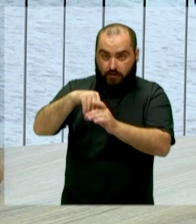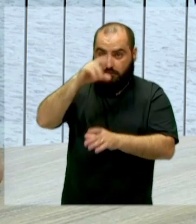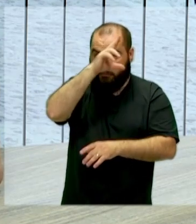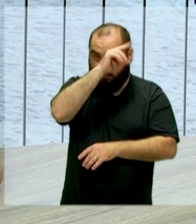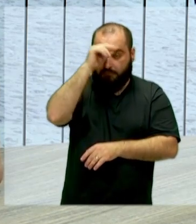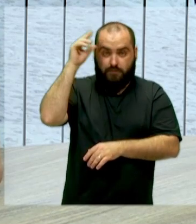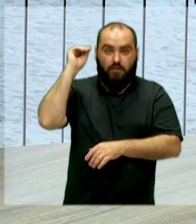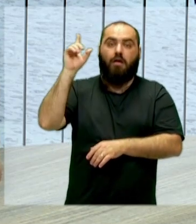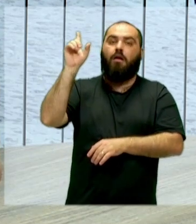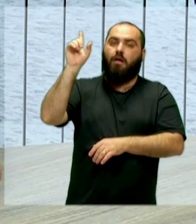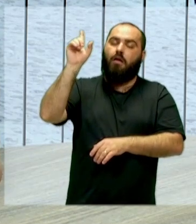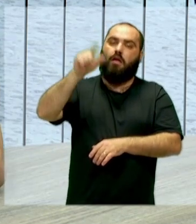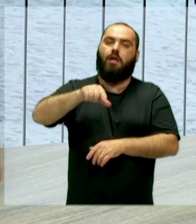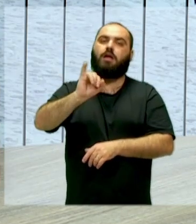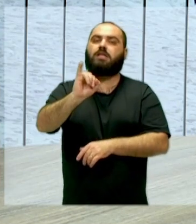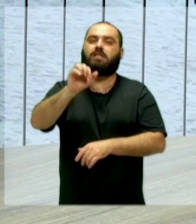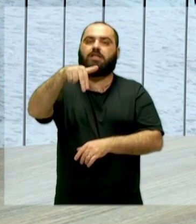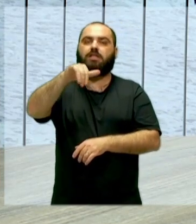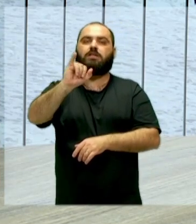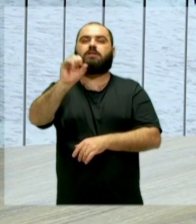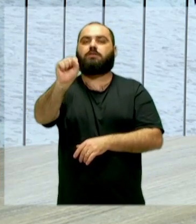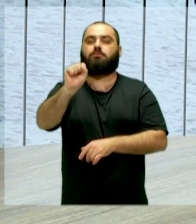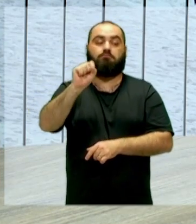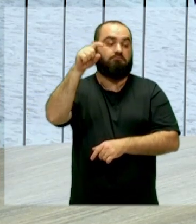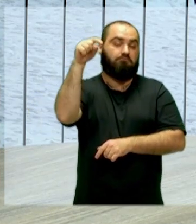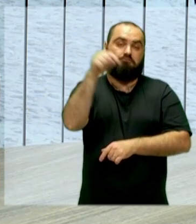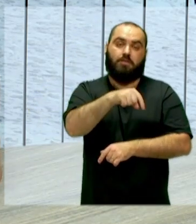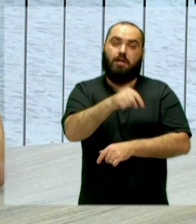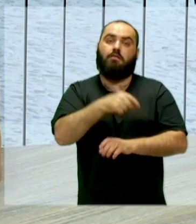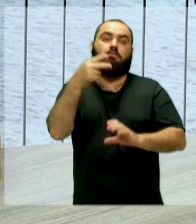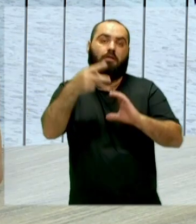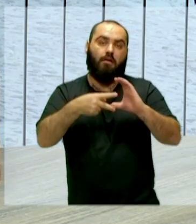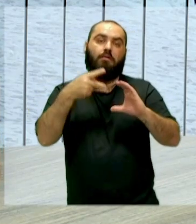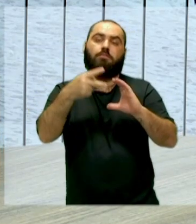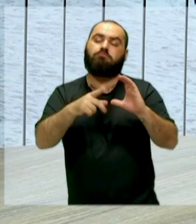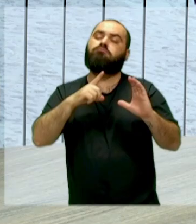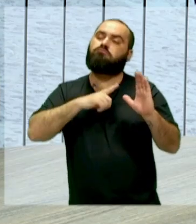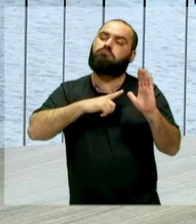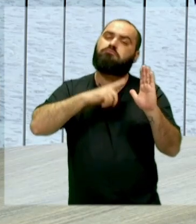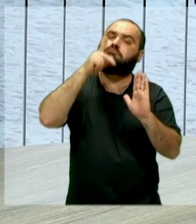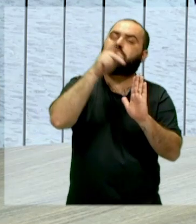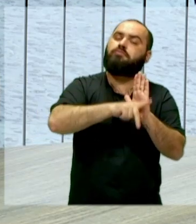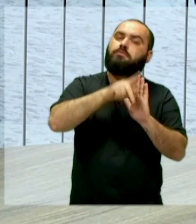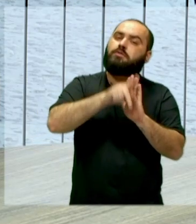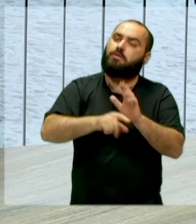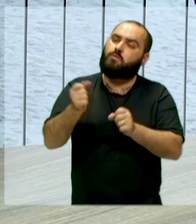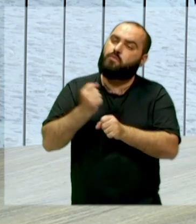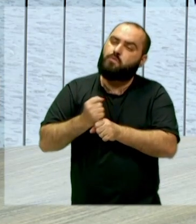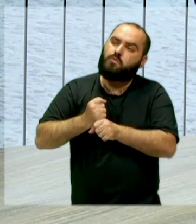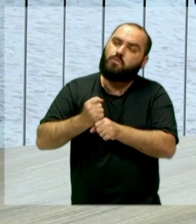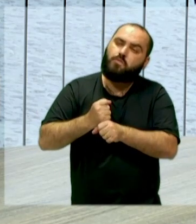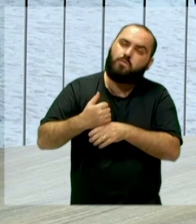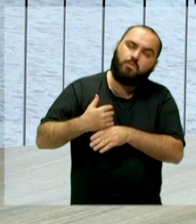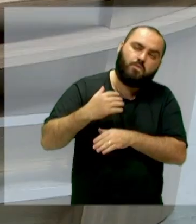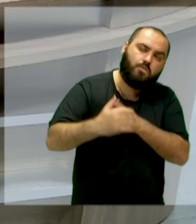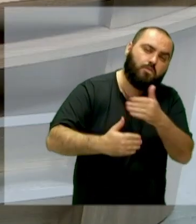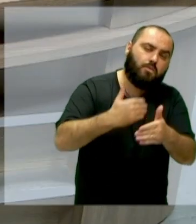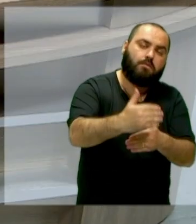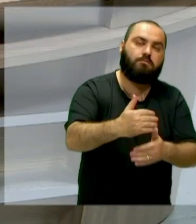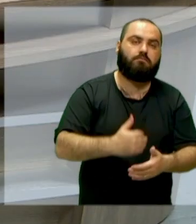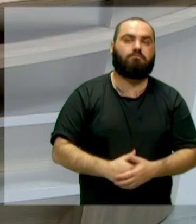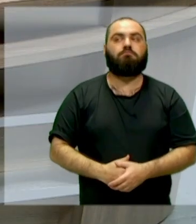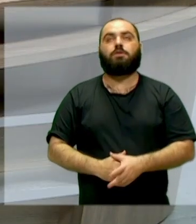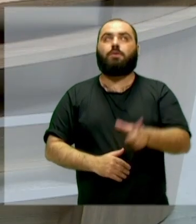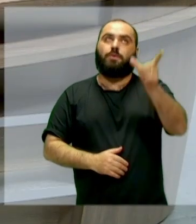Centro de Educação Ambiental do inis e aqui na casa também Na câmara que tem projetos durante o ano todo né Nós temos